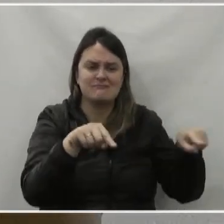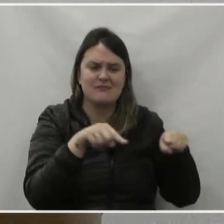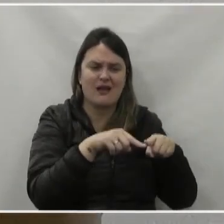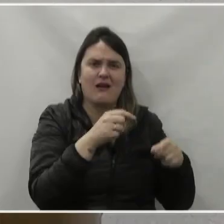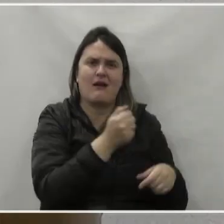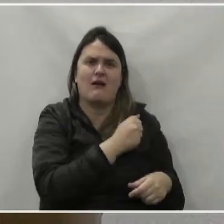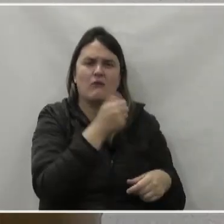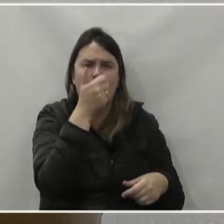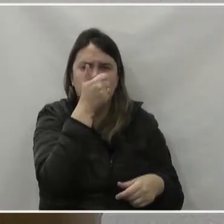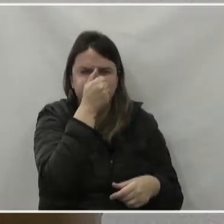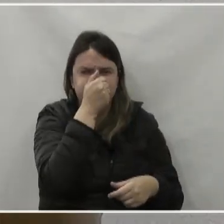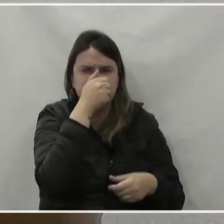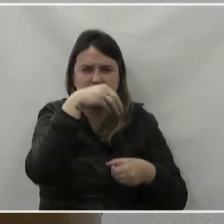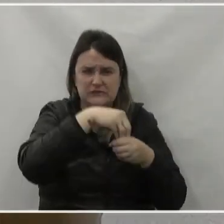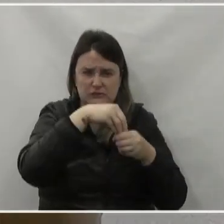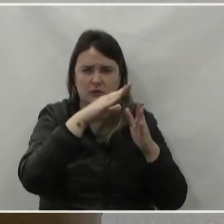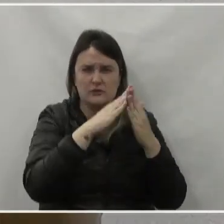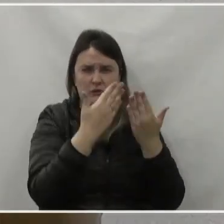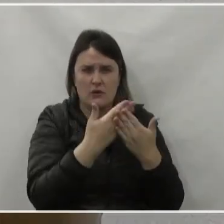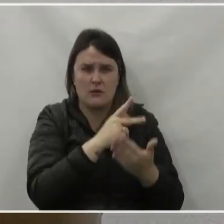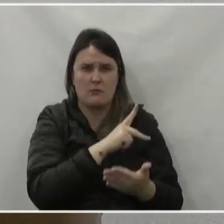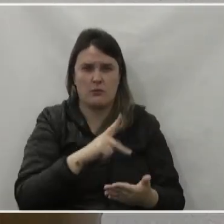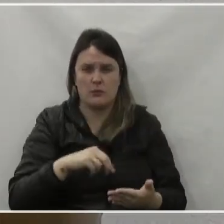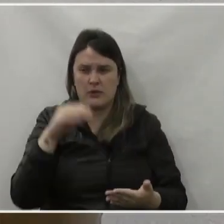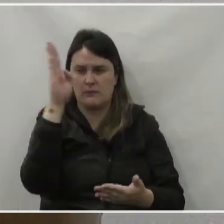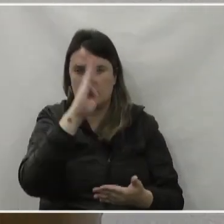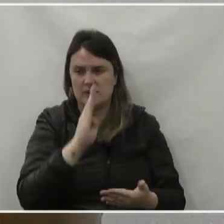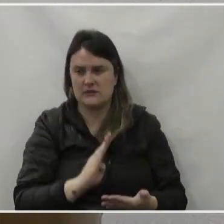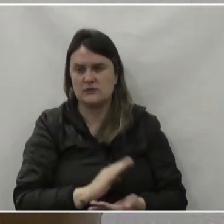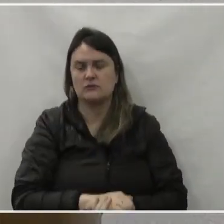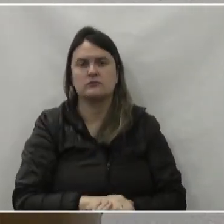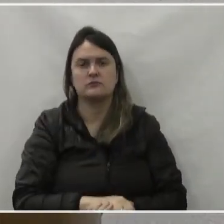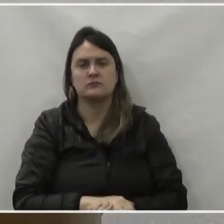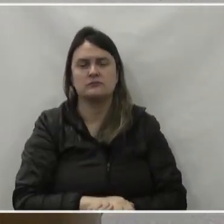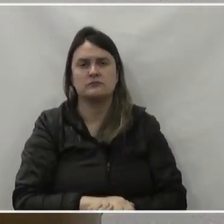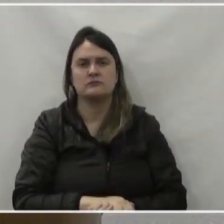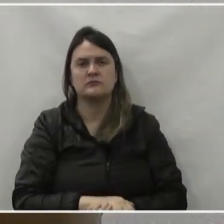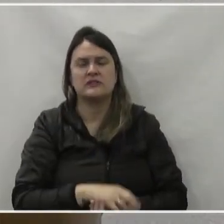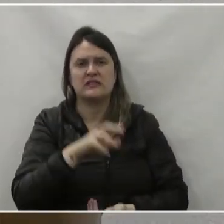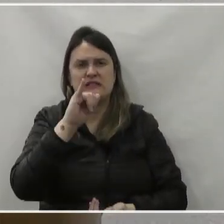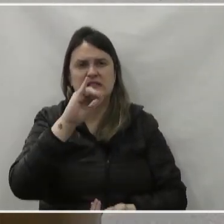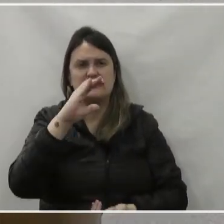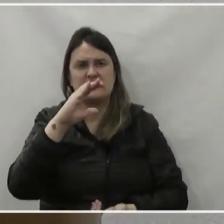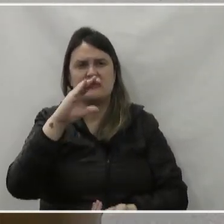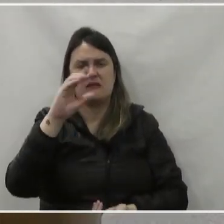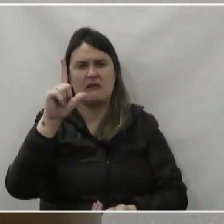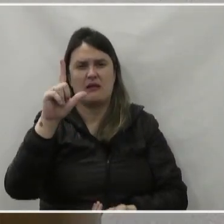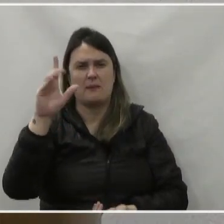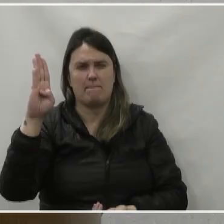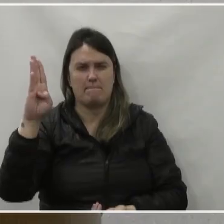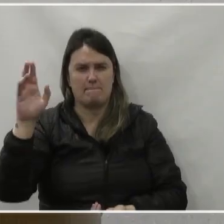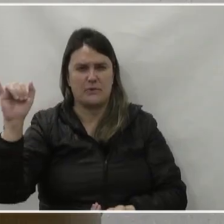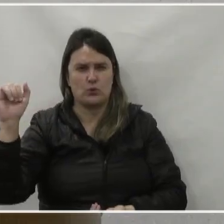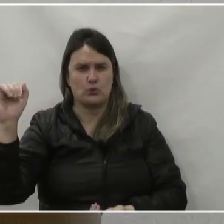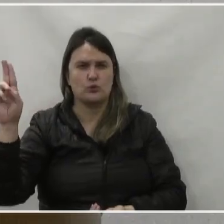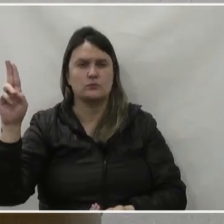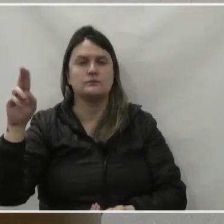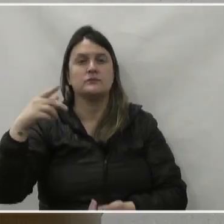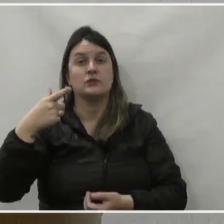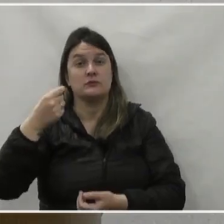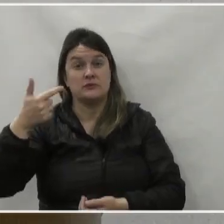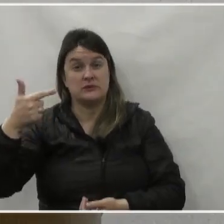escolas públicas brasileiras e o descaso com a educação, no ICL, em 18 de março de